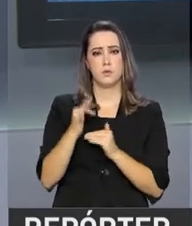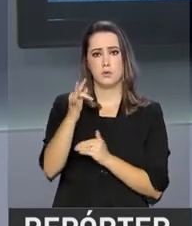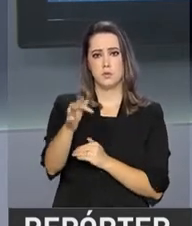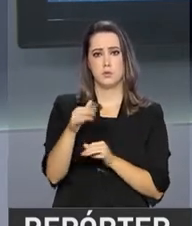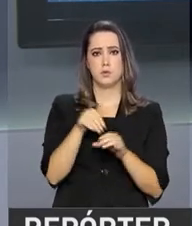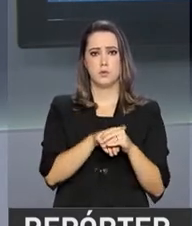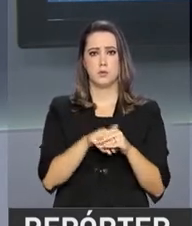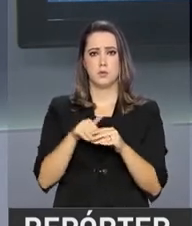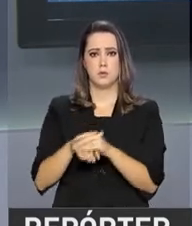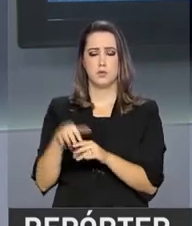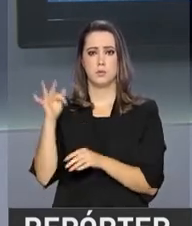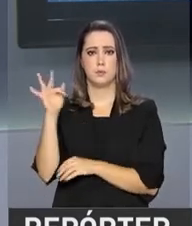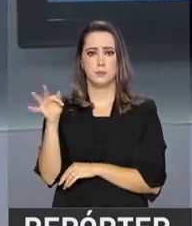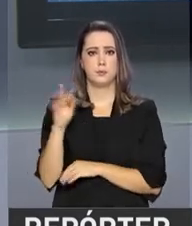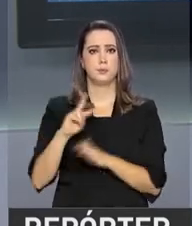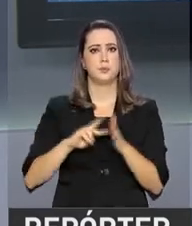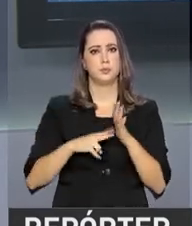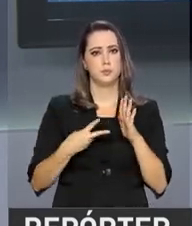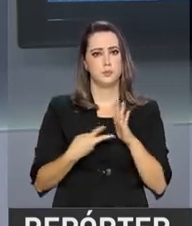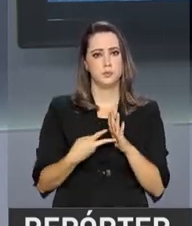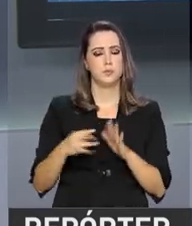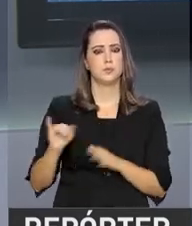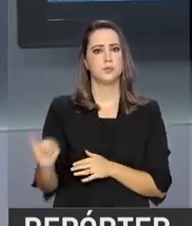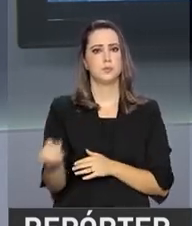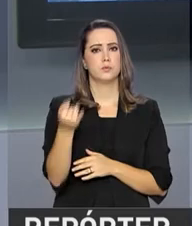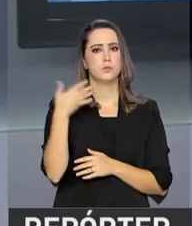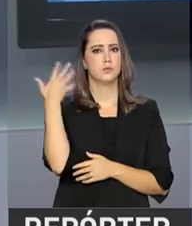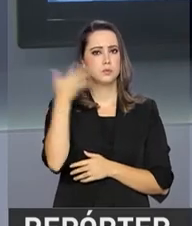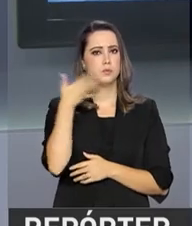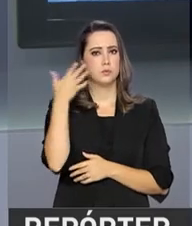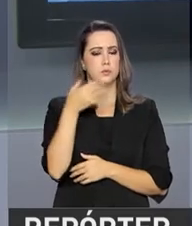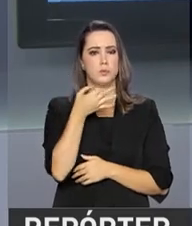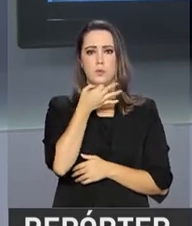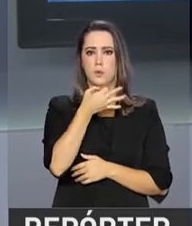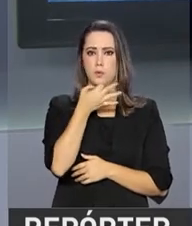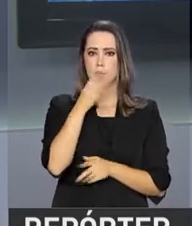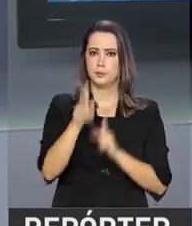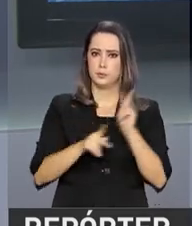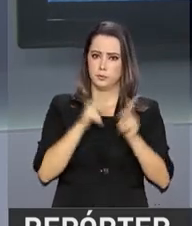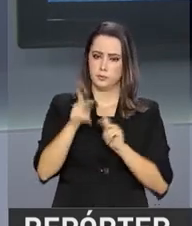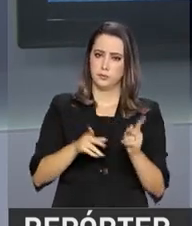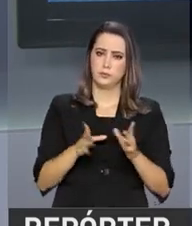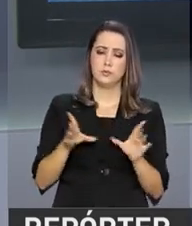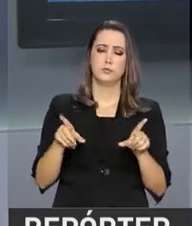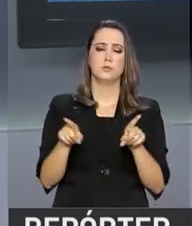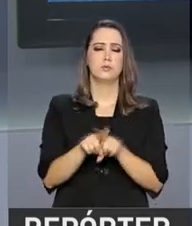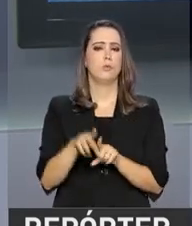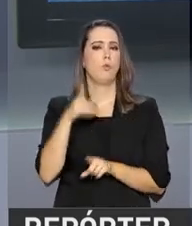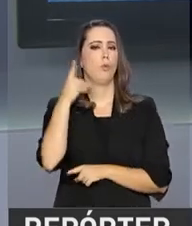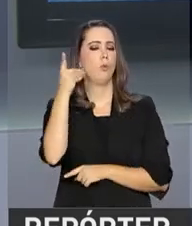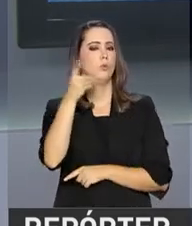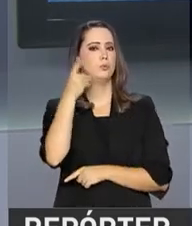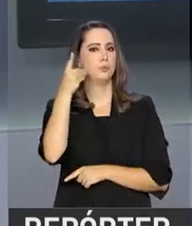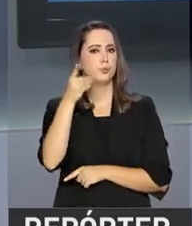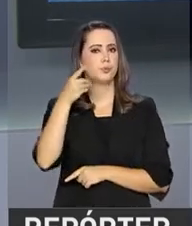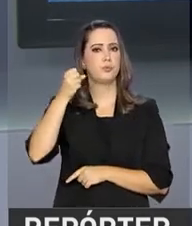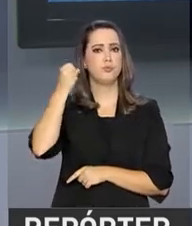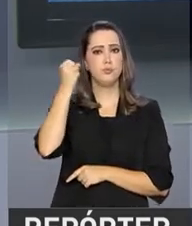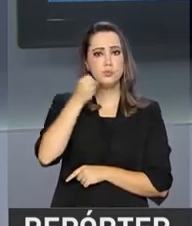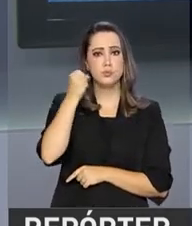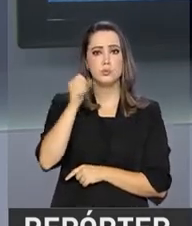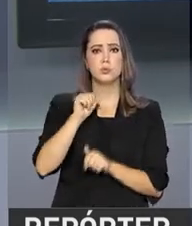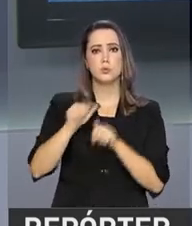da votação para fevereiro representa uma oportunidade para esclarecer a opinião pública e os parlamentares da necessidade